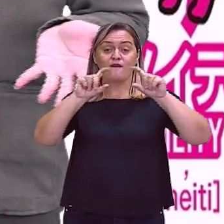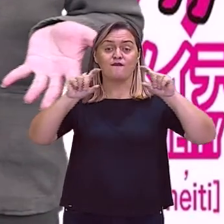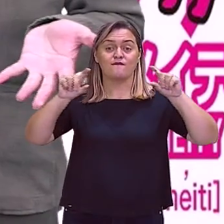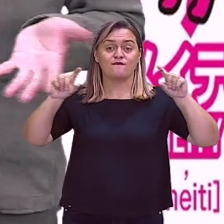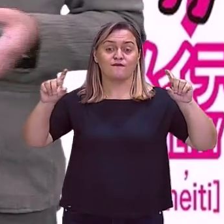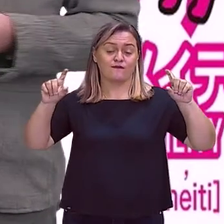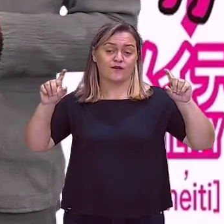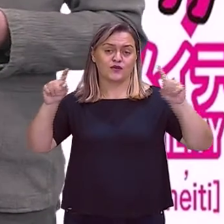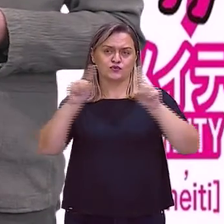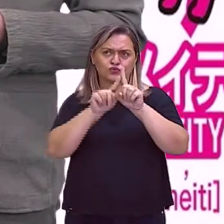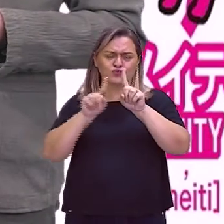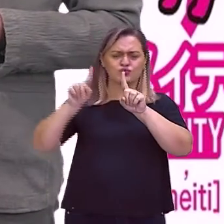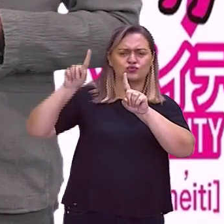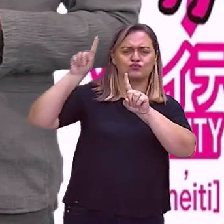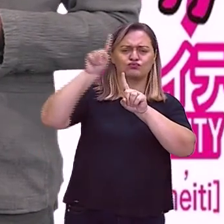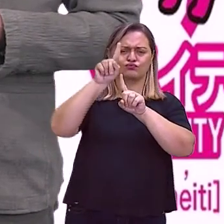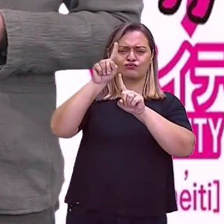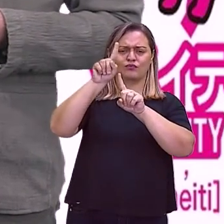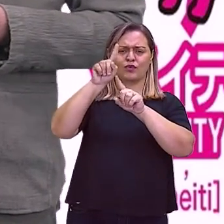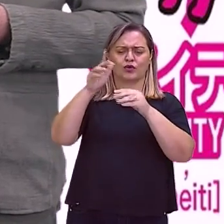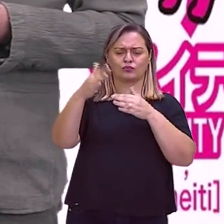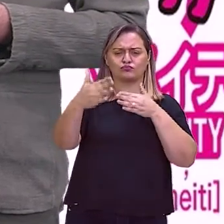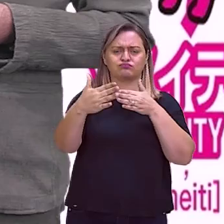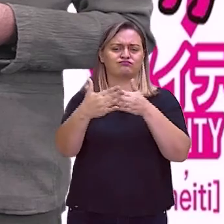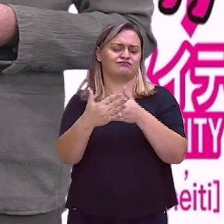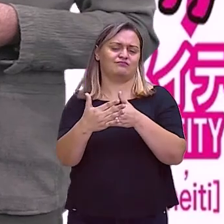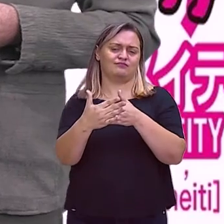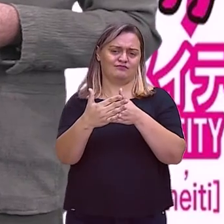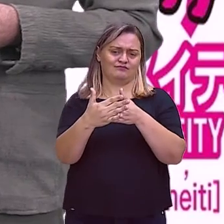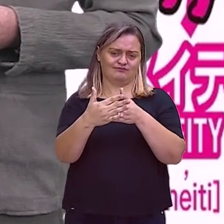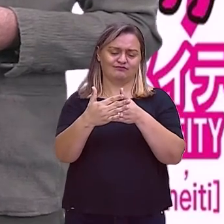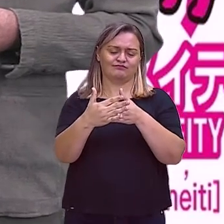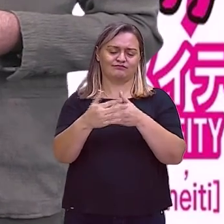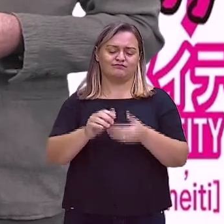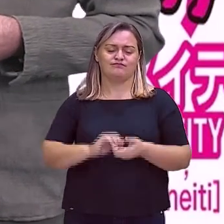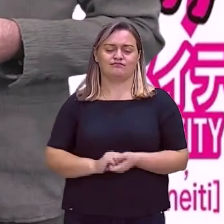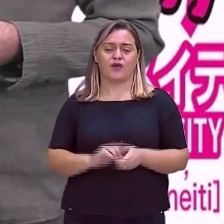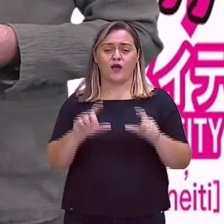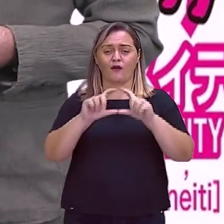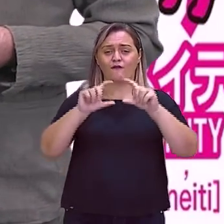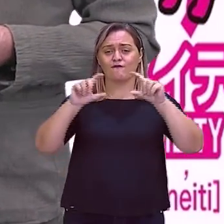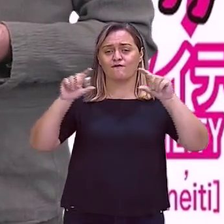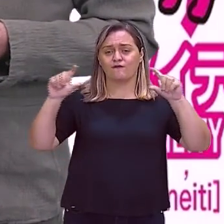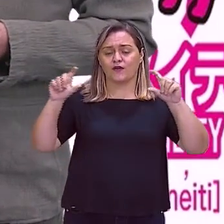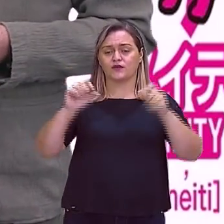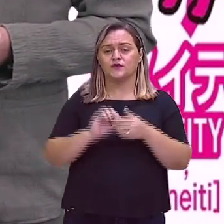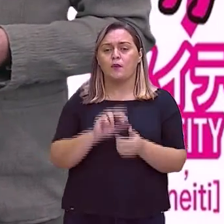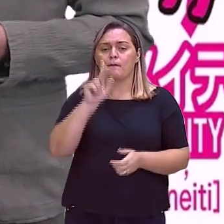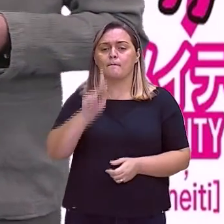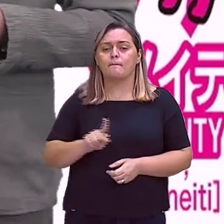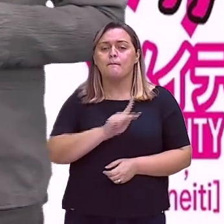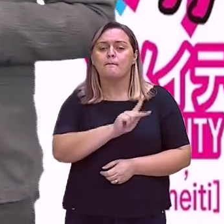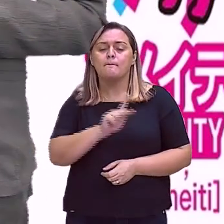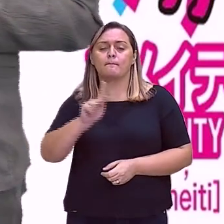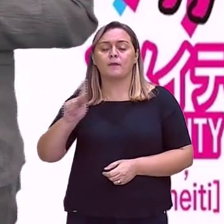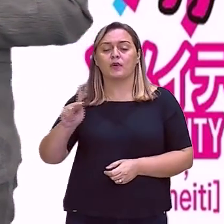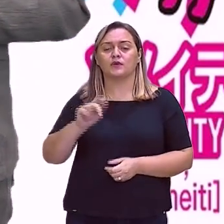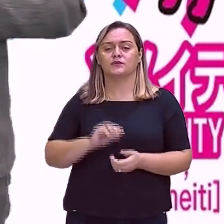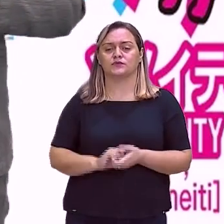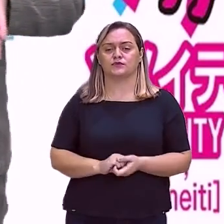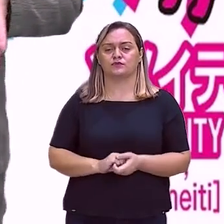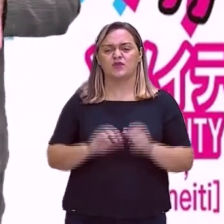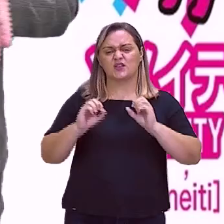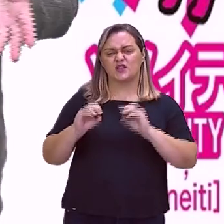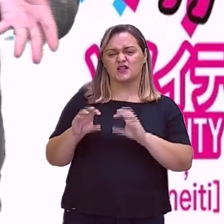de limites, proposta aos atletas que competem nos Jogos. A frase é atribuída ao padre Henri Dion,